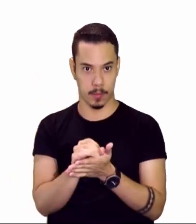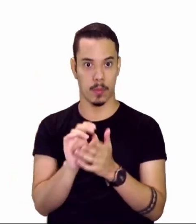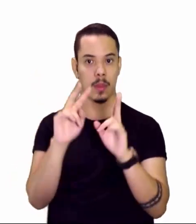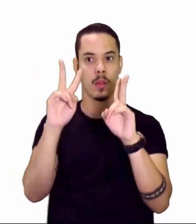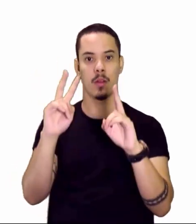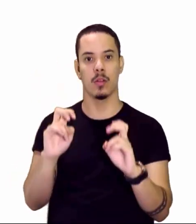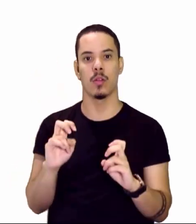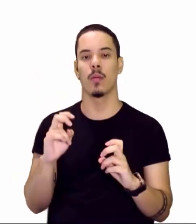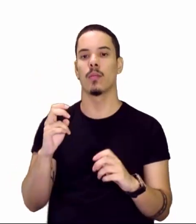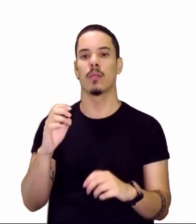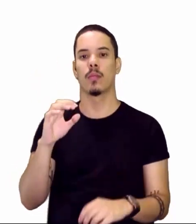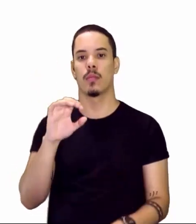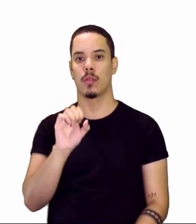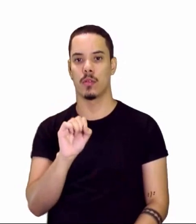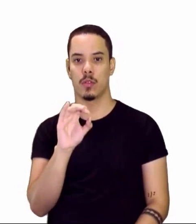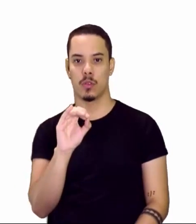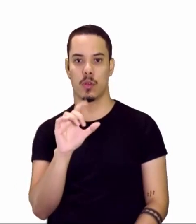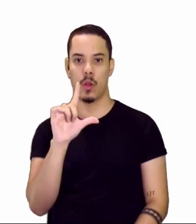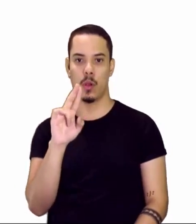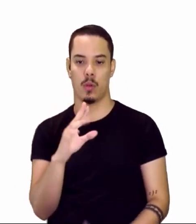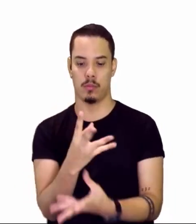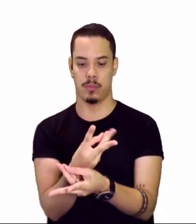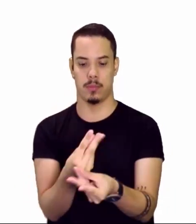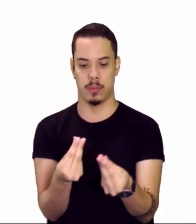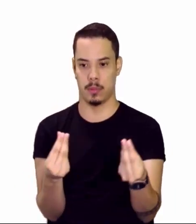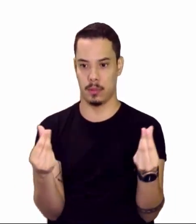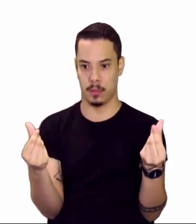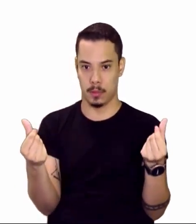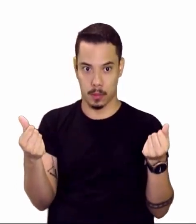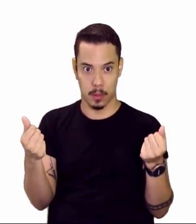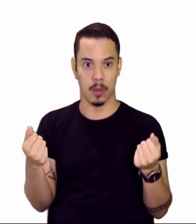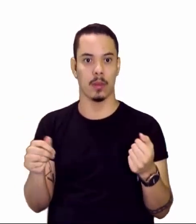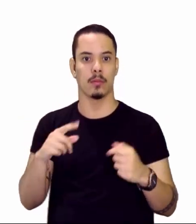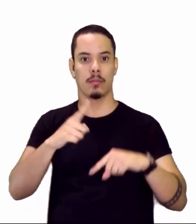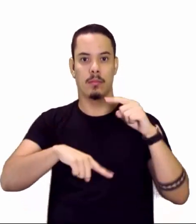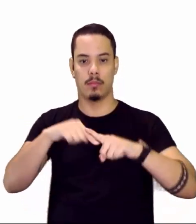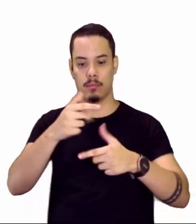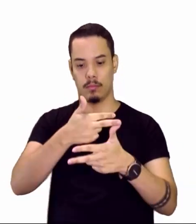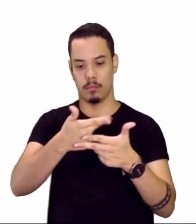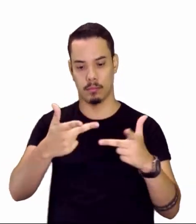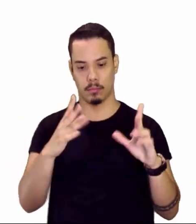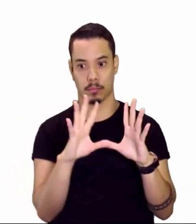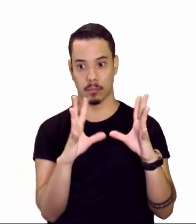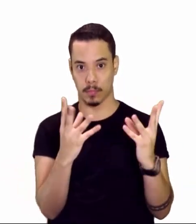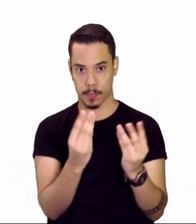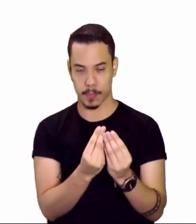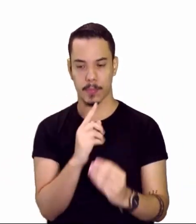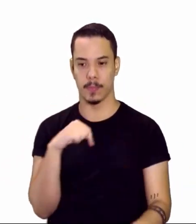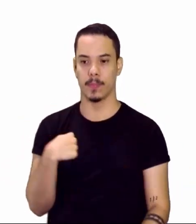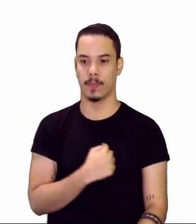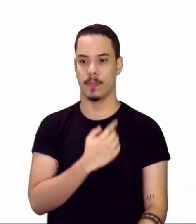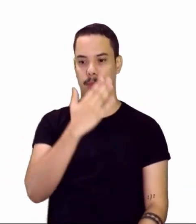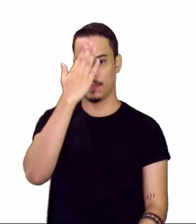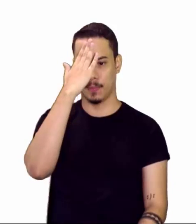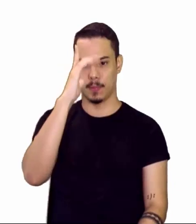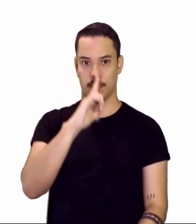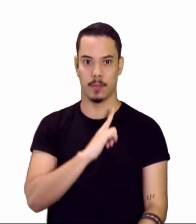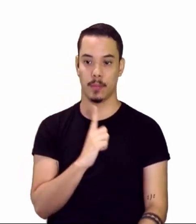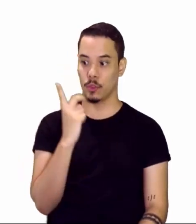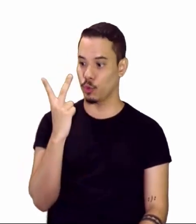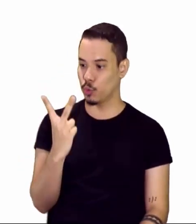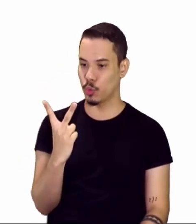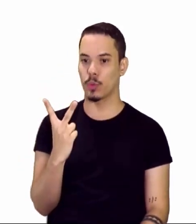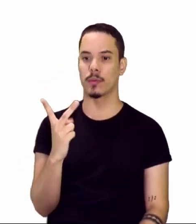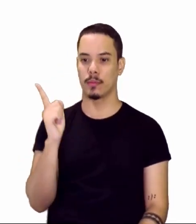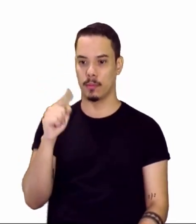a solubilidade e polaridade das substâncias, nós sabemos que 2 substâncias